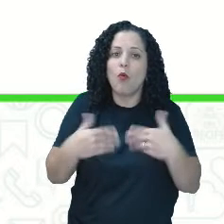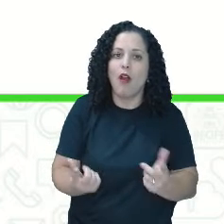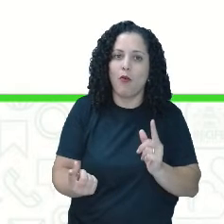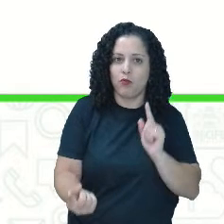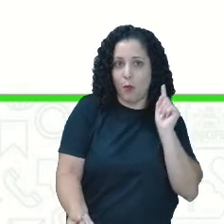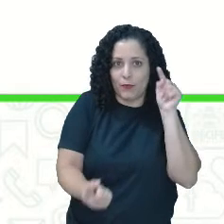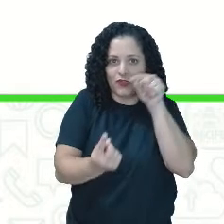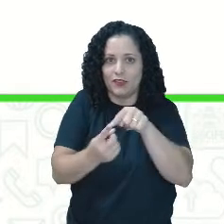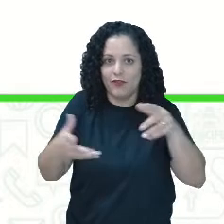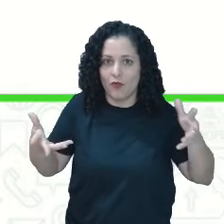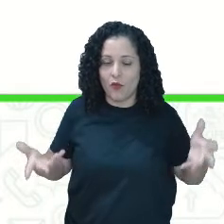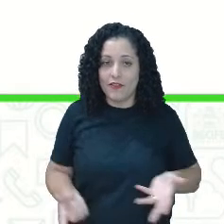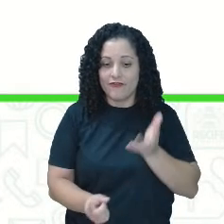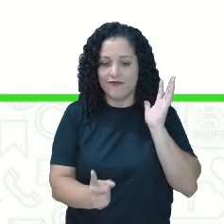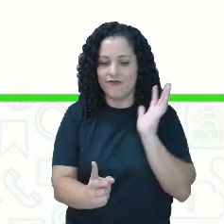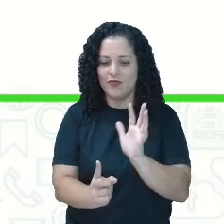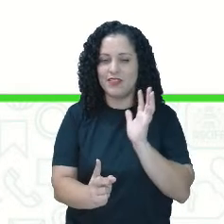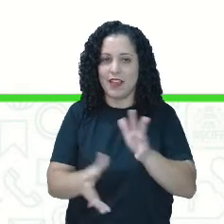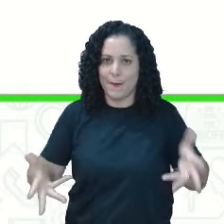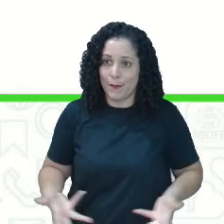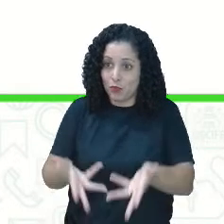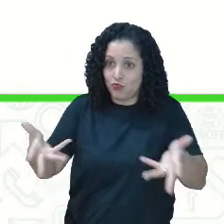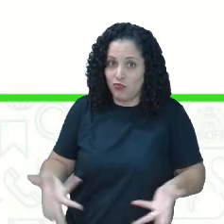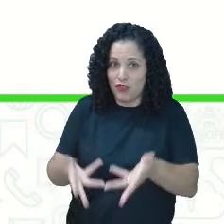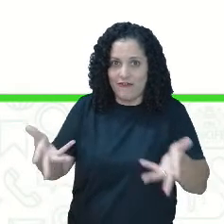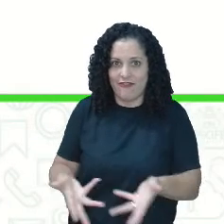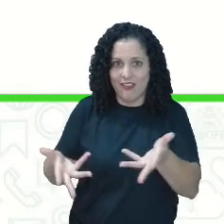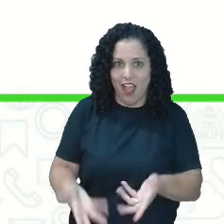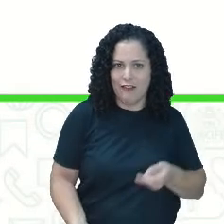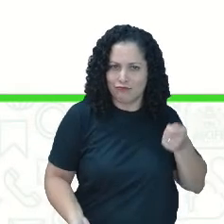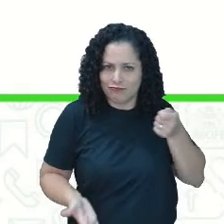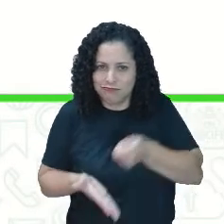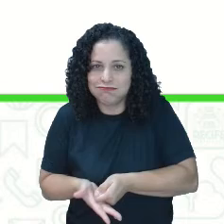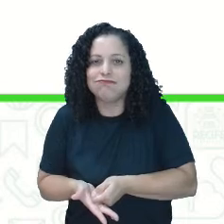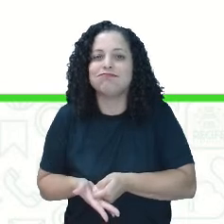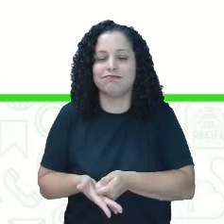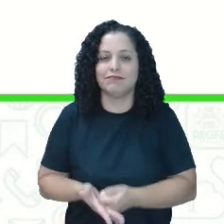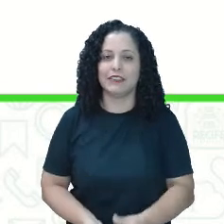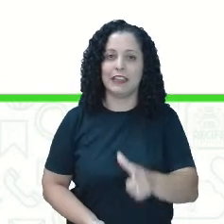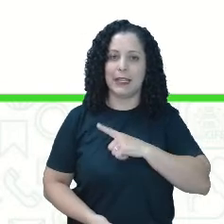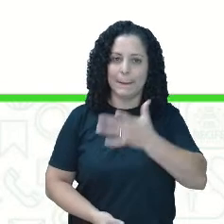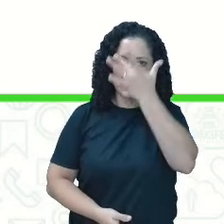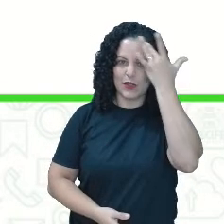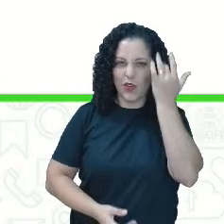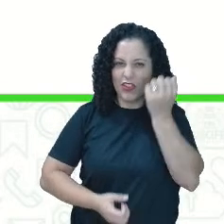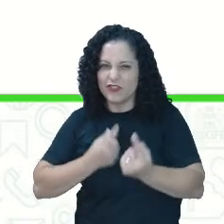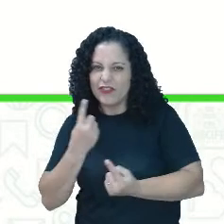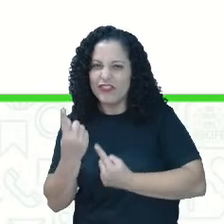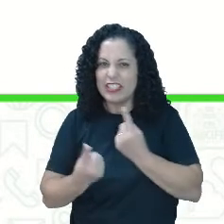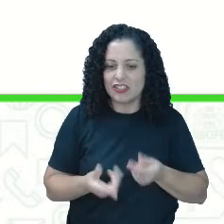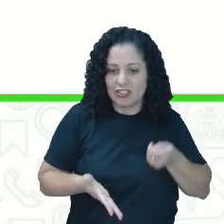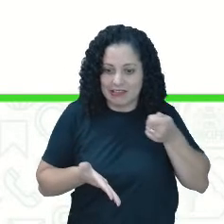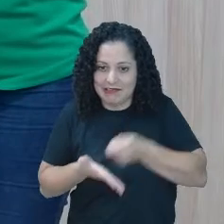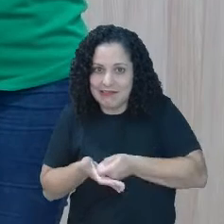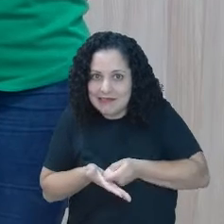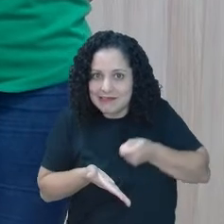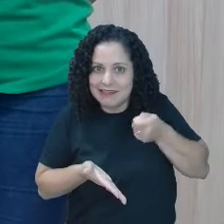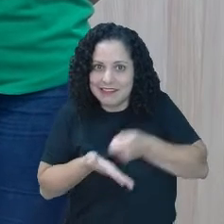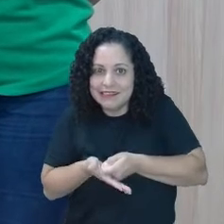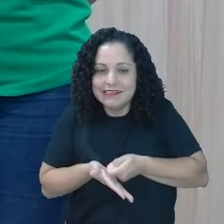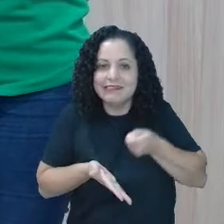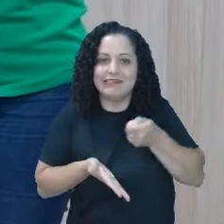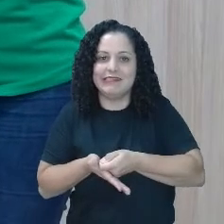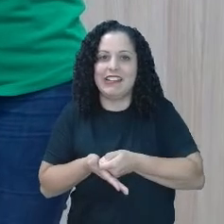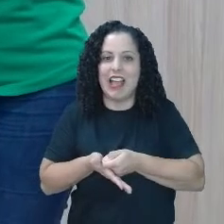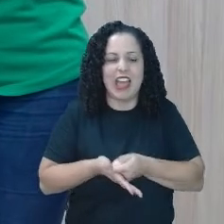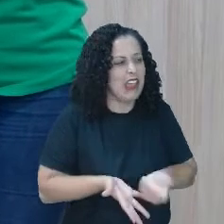objetivo é convencer a qualquer custo, né? Tem gente que chega a ser até, né? Assim, às vezes a pessoa